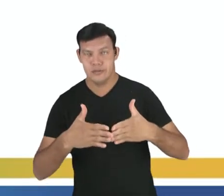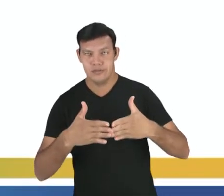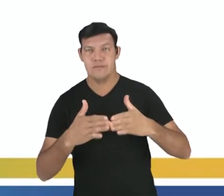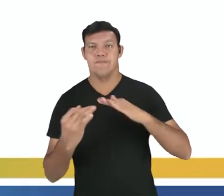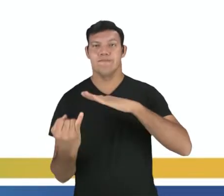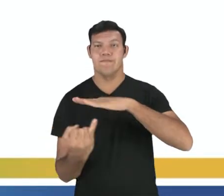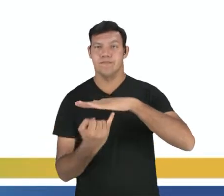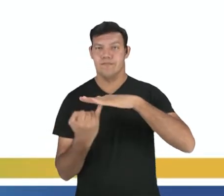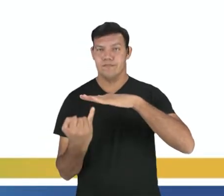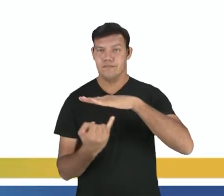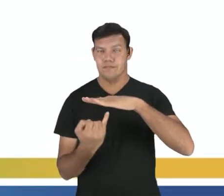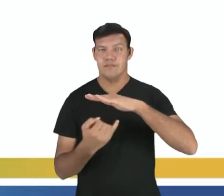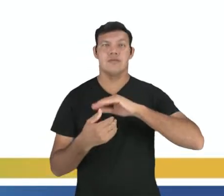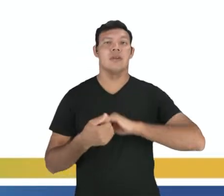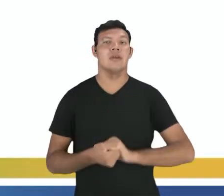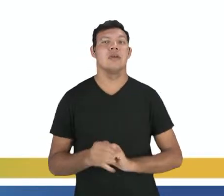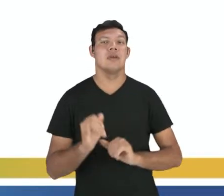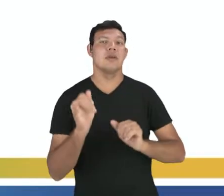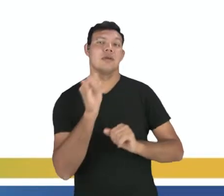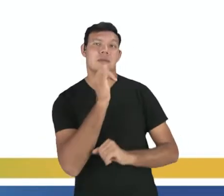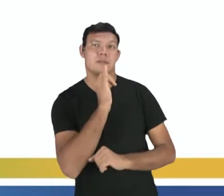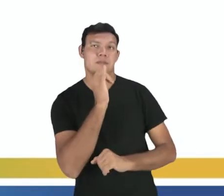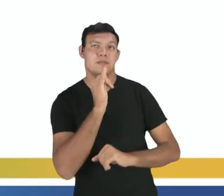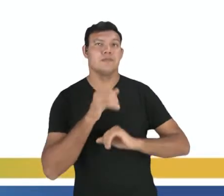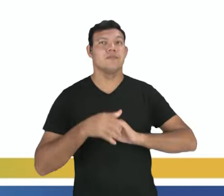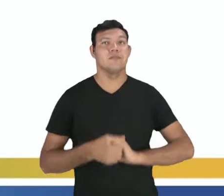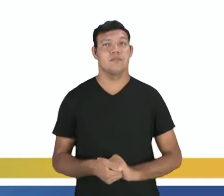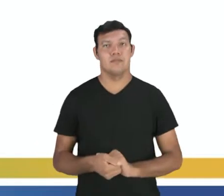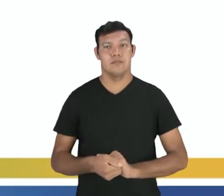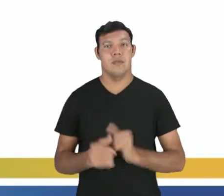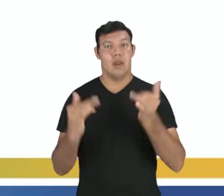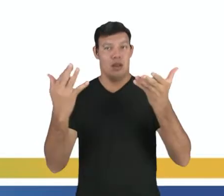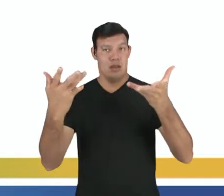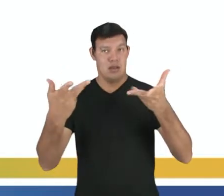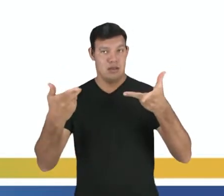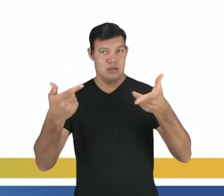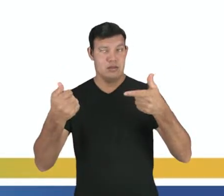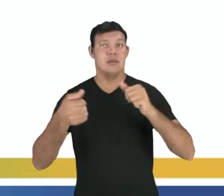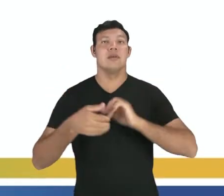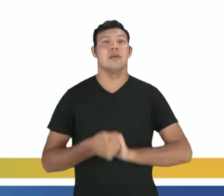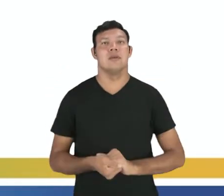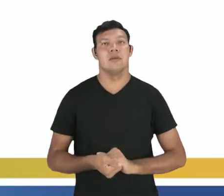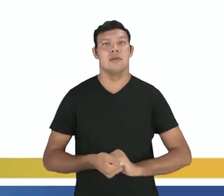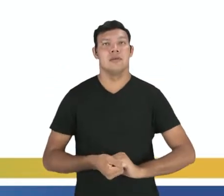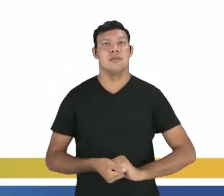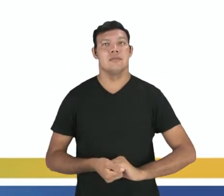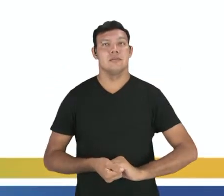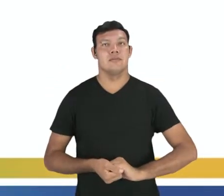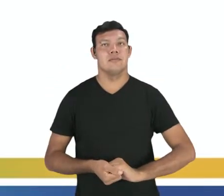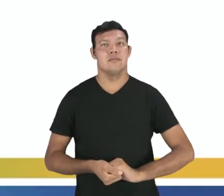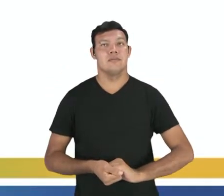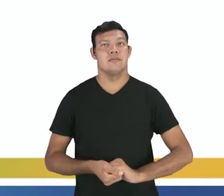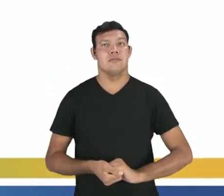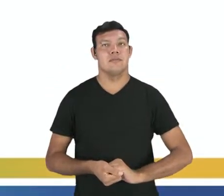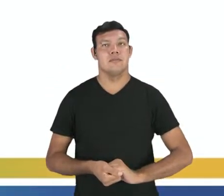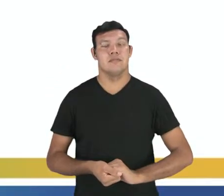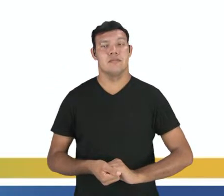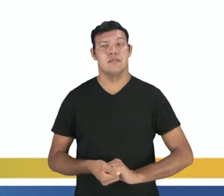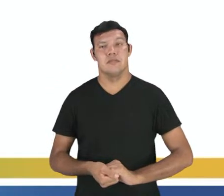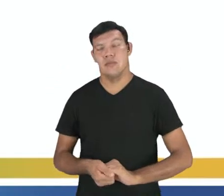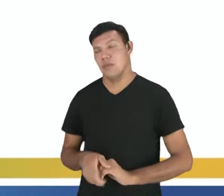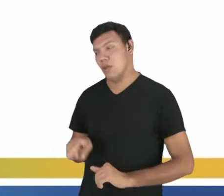informal. Vamos aos exemplos? Eu tenho então para habilidade. I can speak